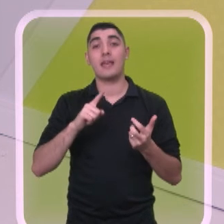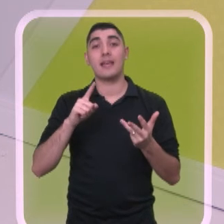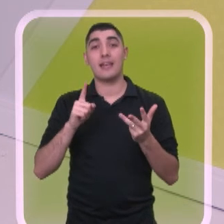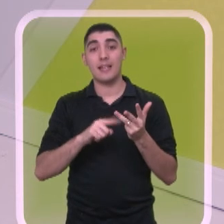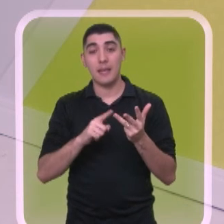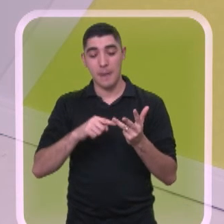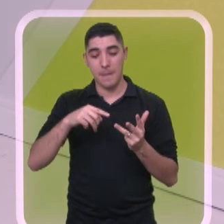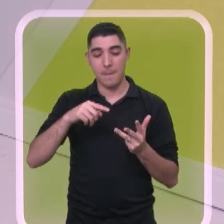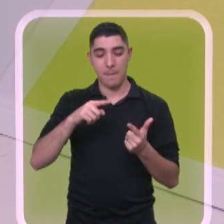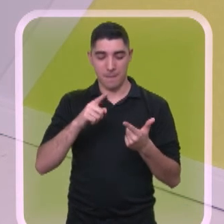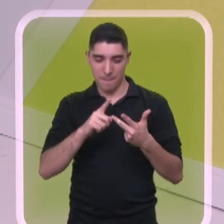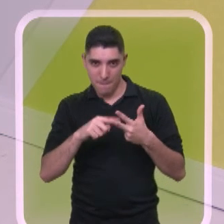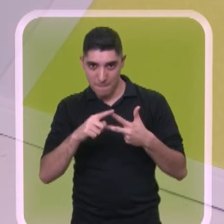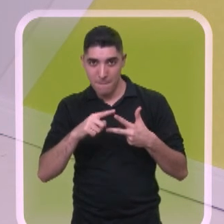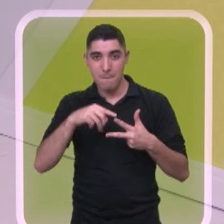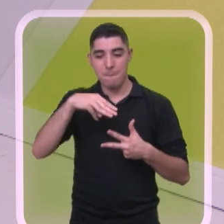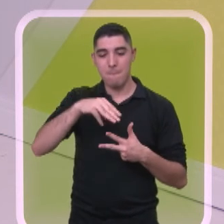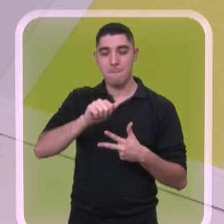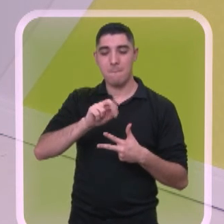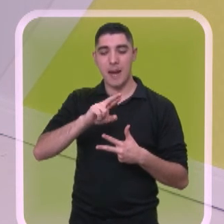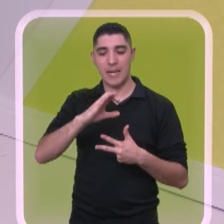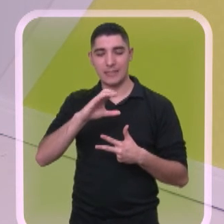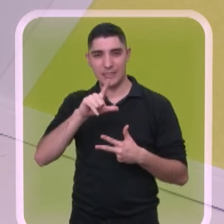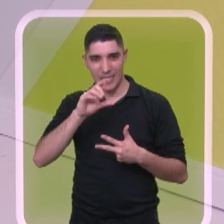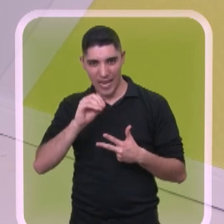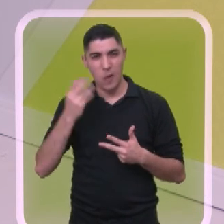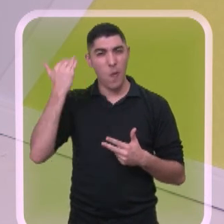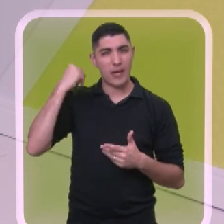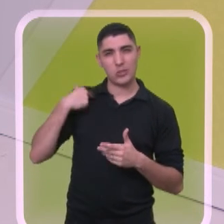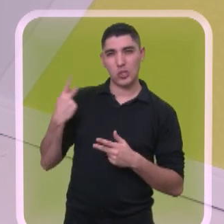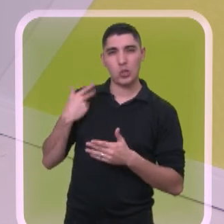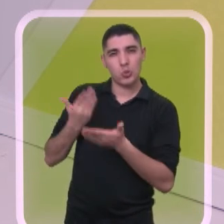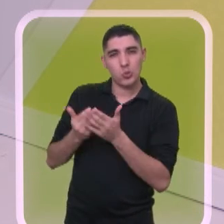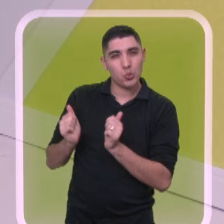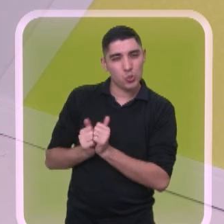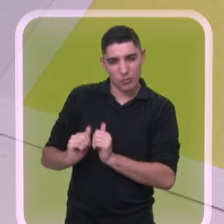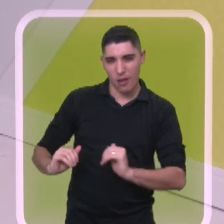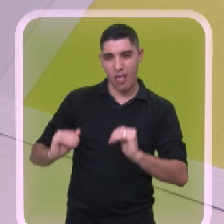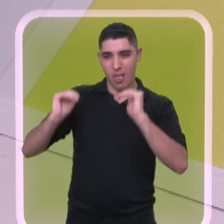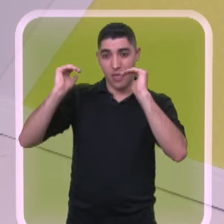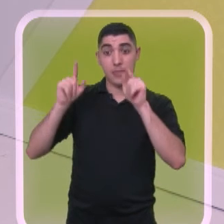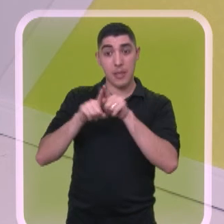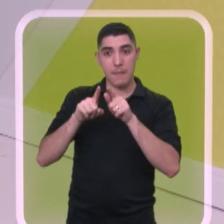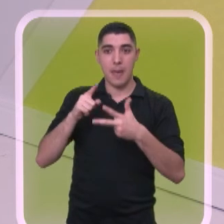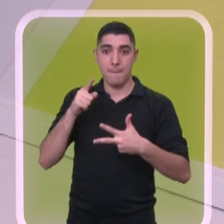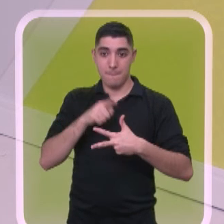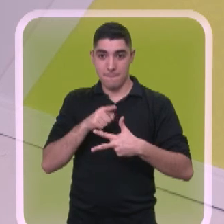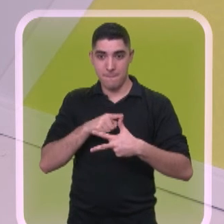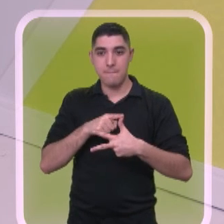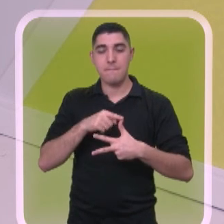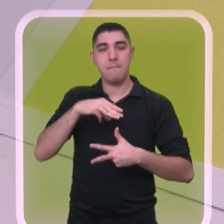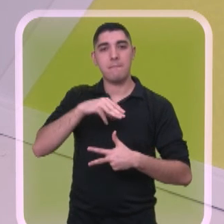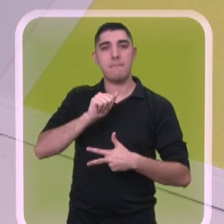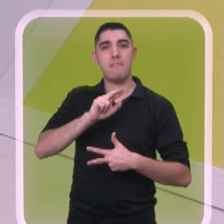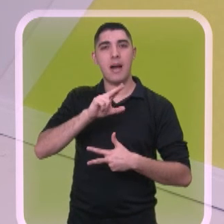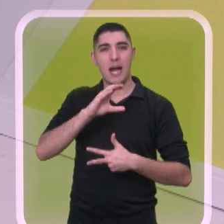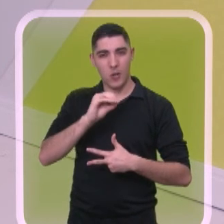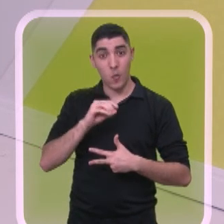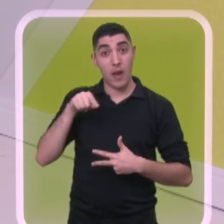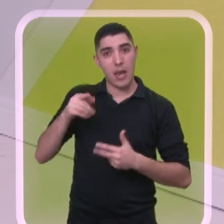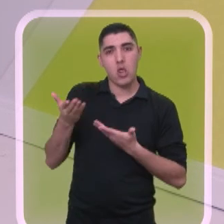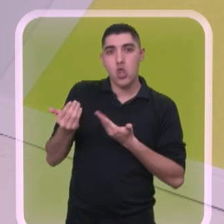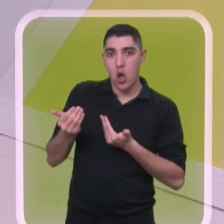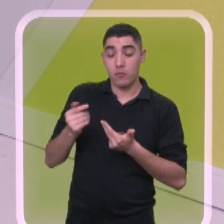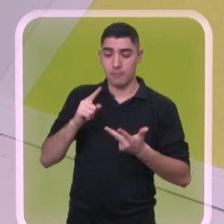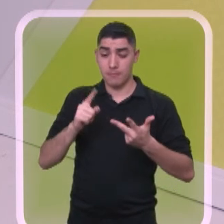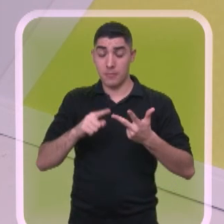querido Marcelinho, meu amigo de infância, a gente estudou junto. Então, o Marcão já era daquela época lá também. O Marcão é um pouquinho mais novo do que eu. E aí, o Marcelinho